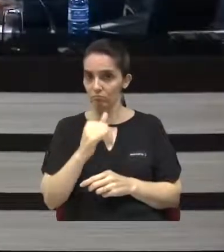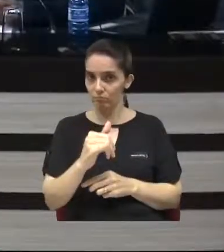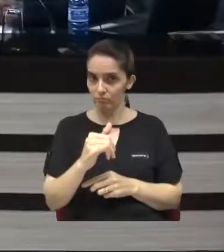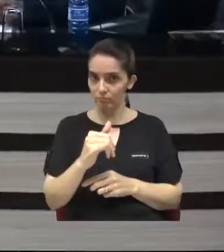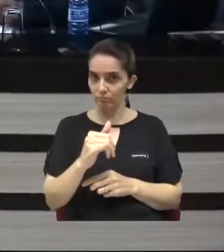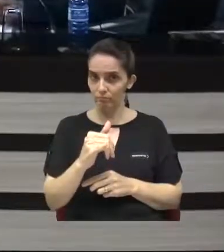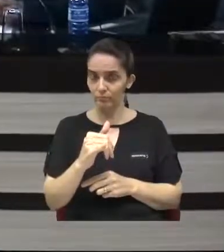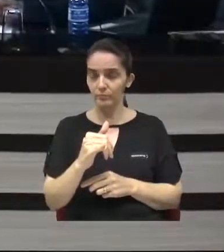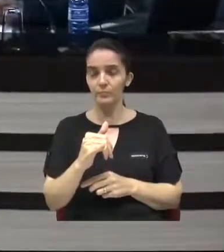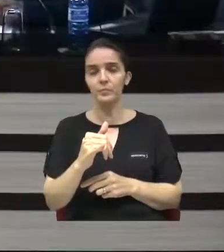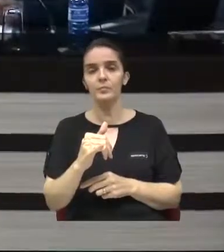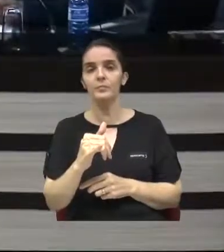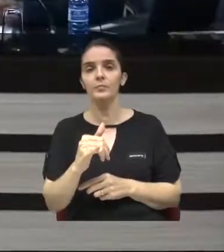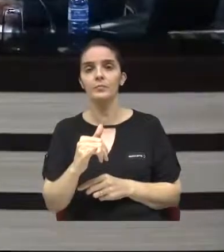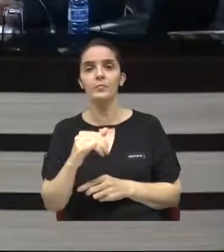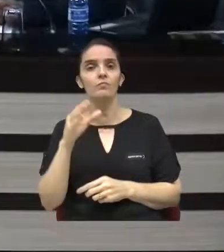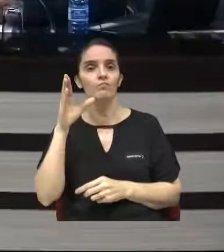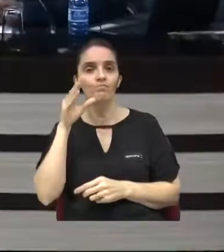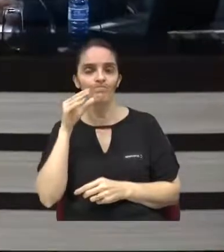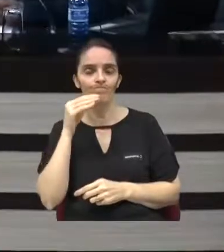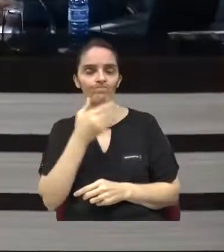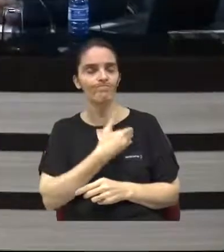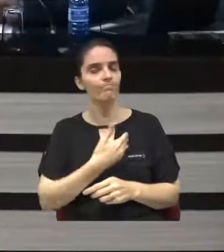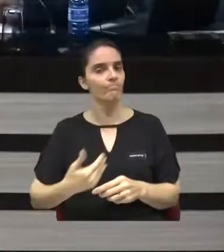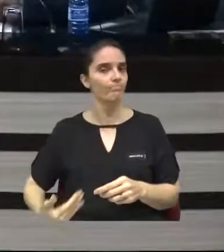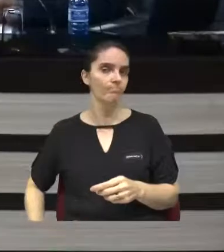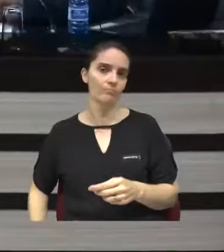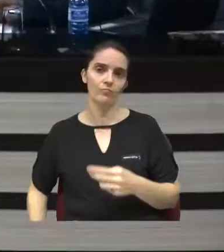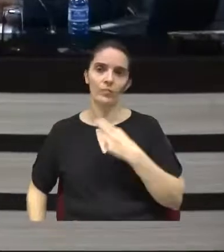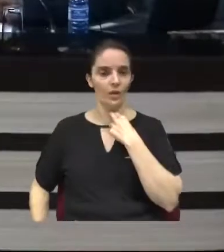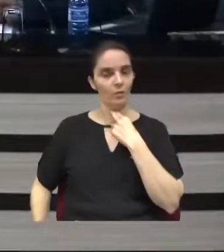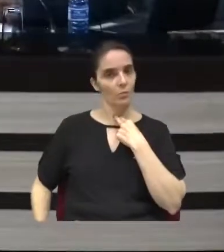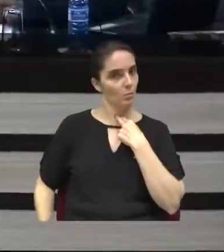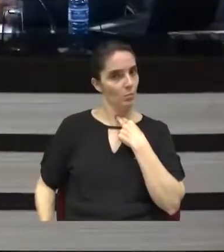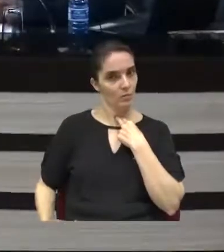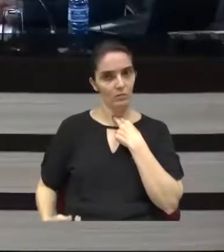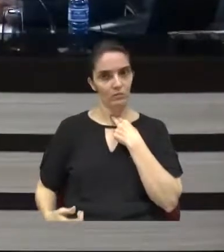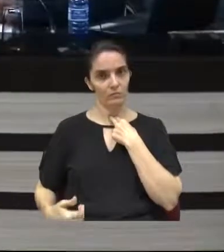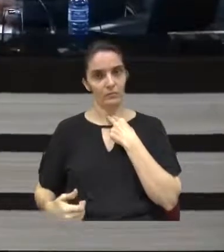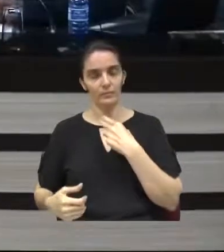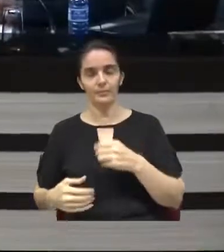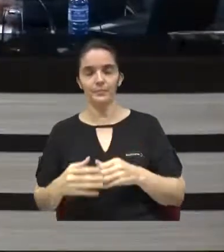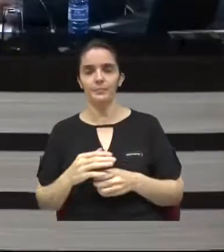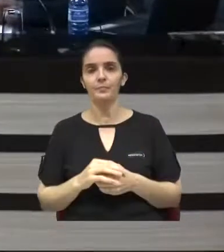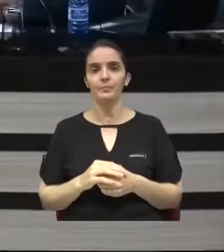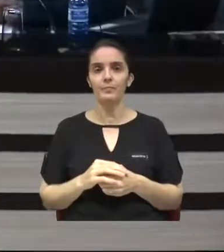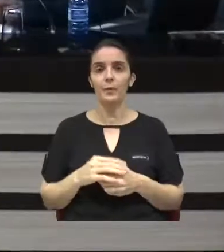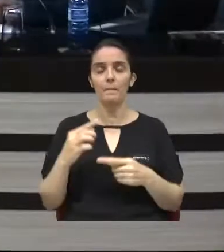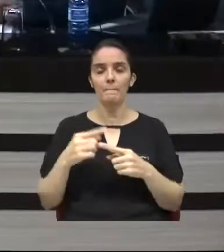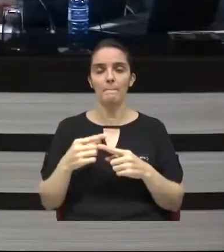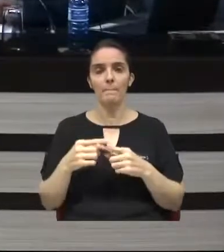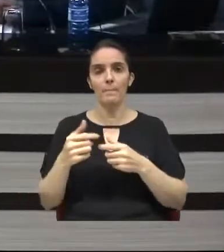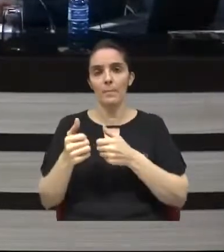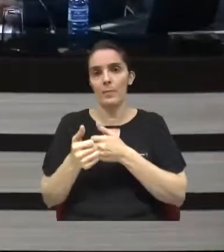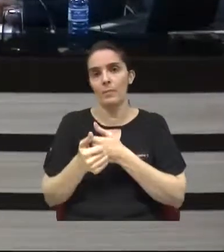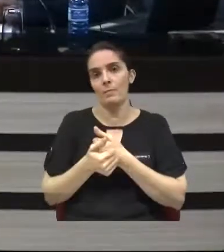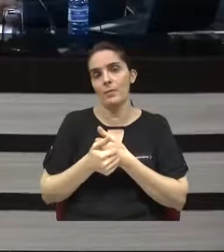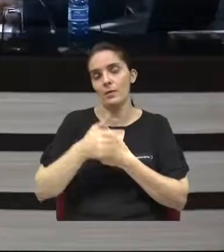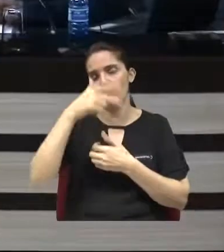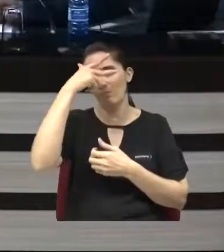o denunciante de funcionário público municipal comissionado, declara proximidade com o Poder